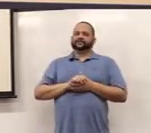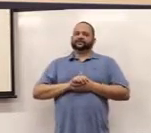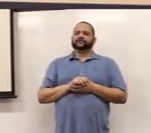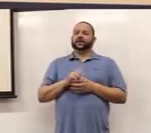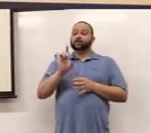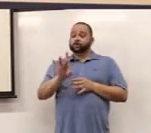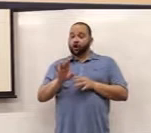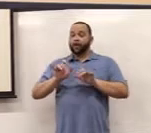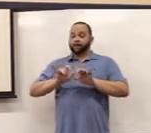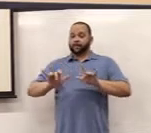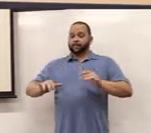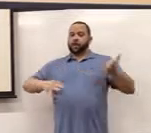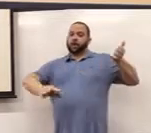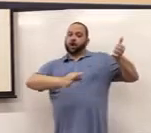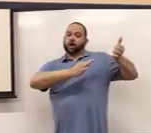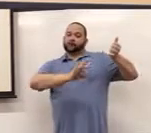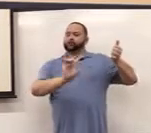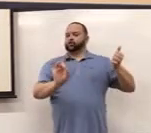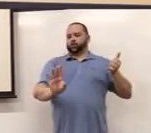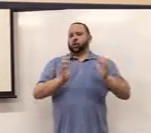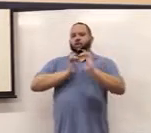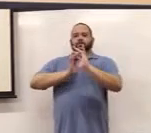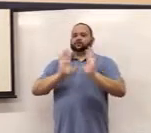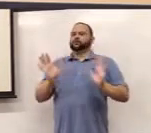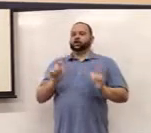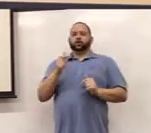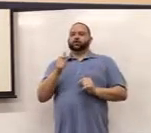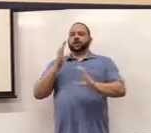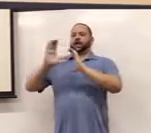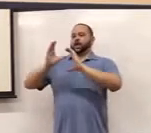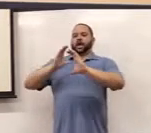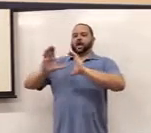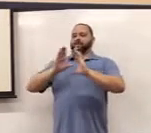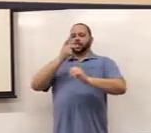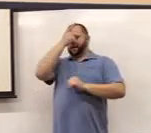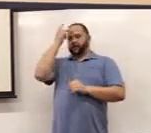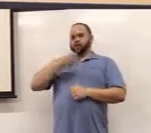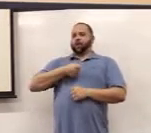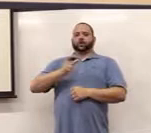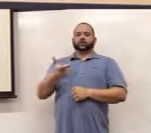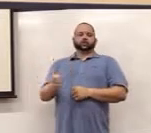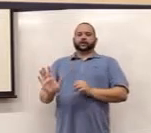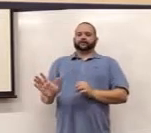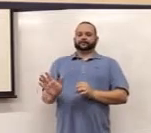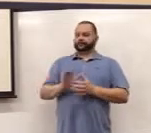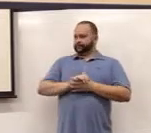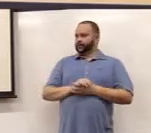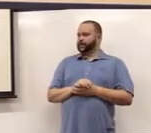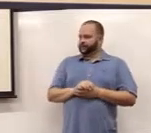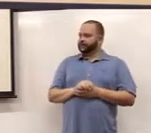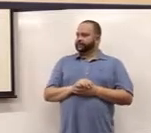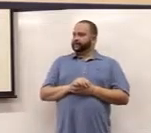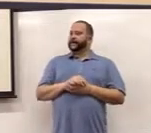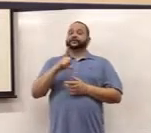ser instrumental só. E a gente tinha dois tipos, lá no século XIII, XIV, né? A gente tinha dois tipos de sonata. A sonata da chiesa, que é a